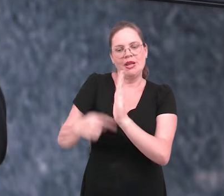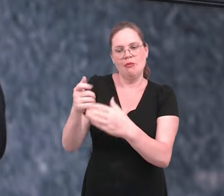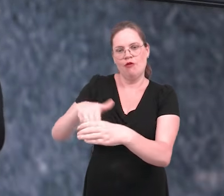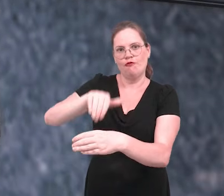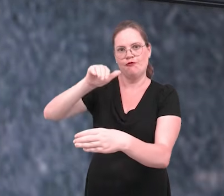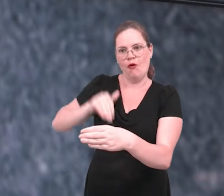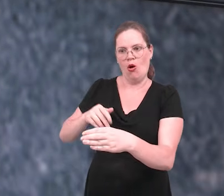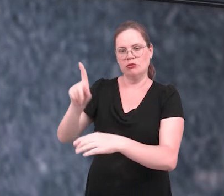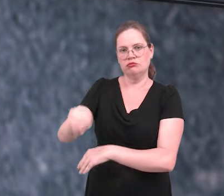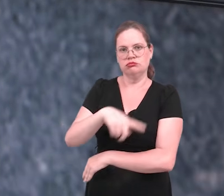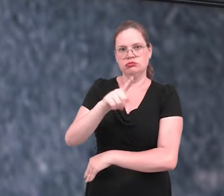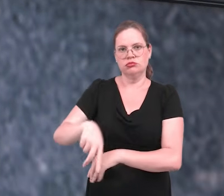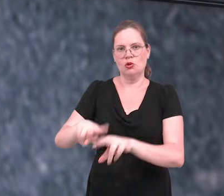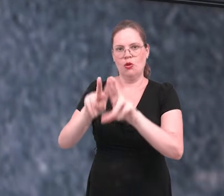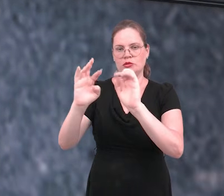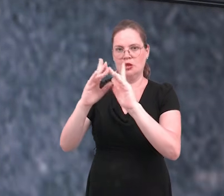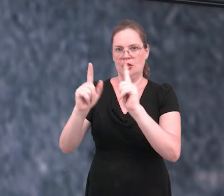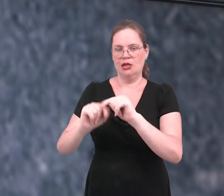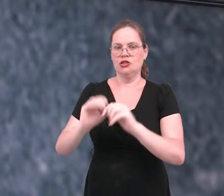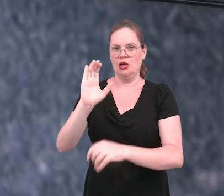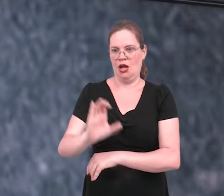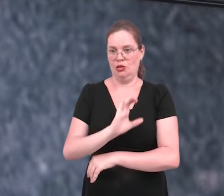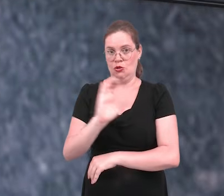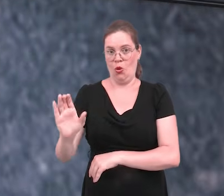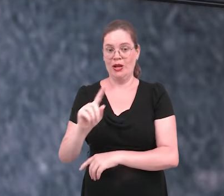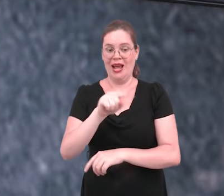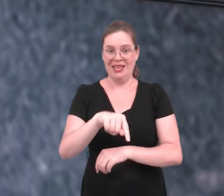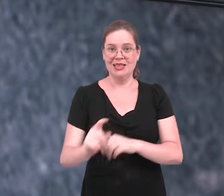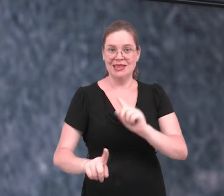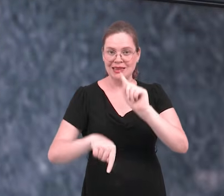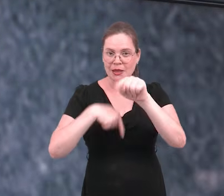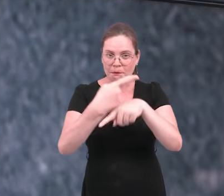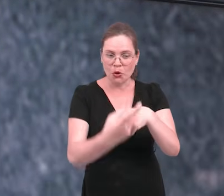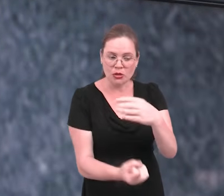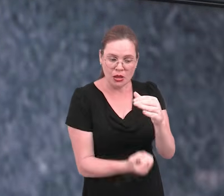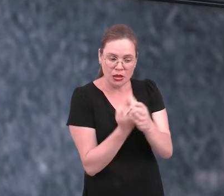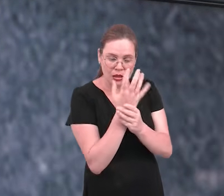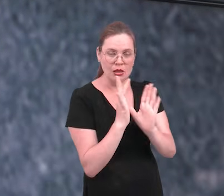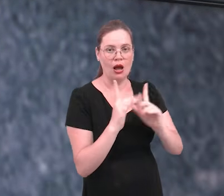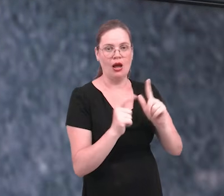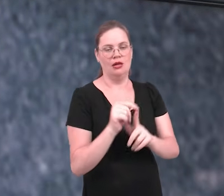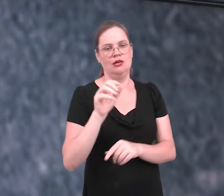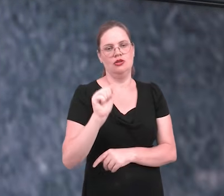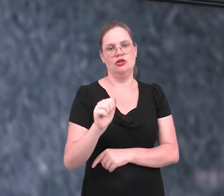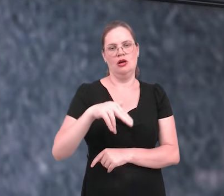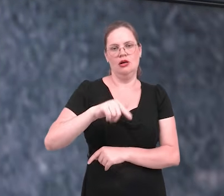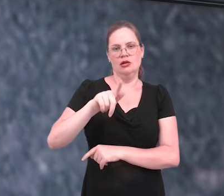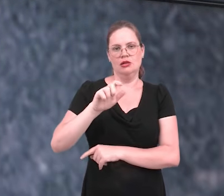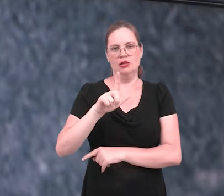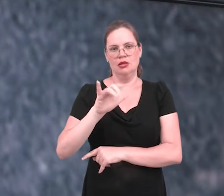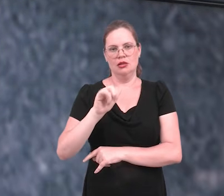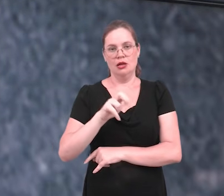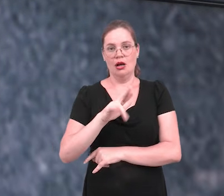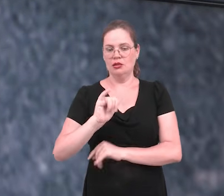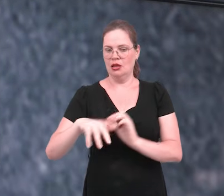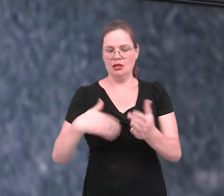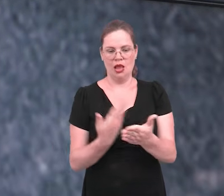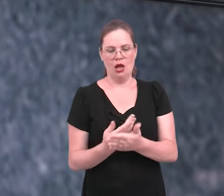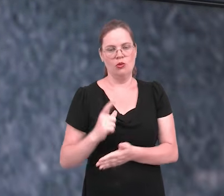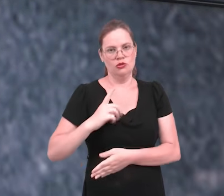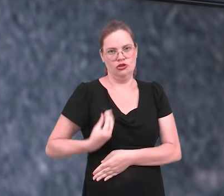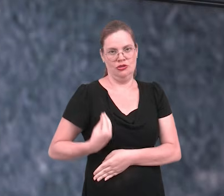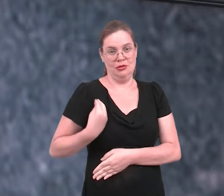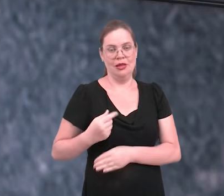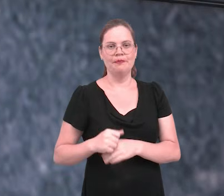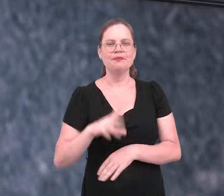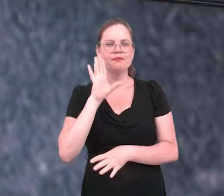se torna o chefe dessa nova igreja cristã, a Igreja Anglicana, que existe até hoje. É curioso porque a Inglaterra, embora